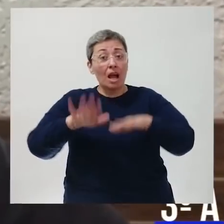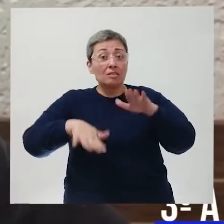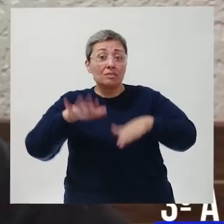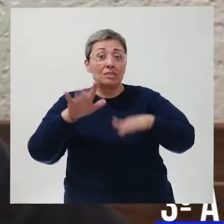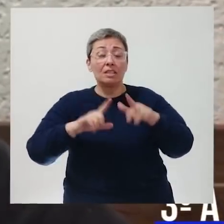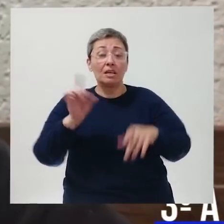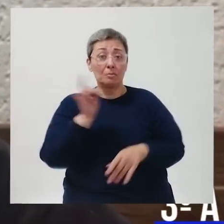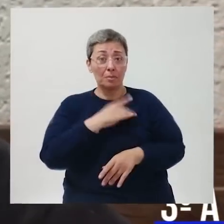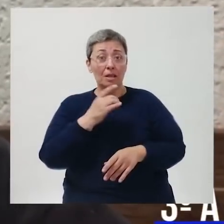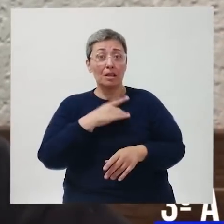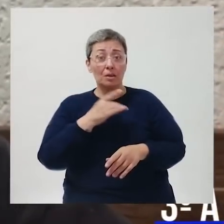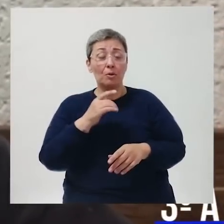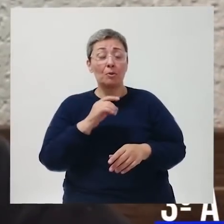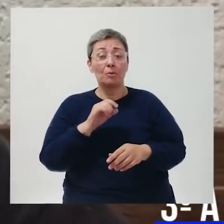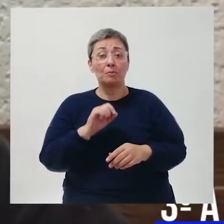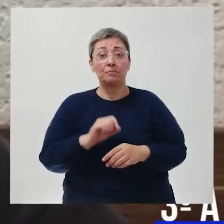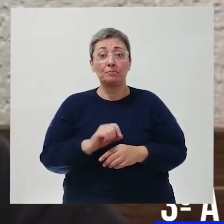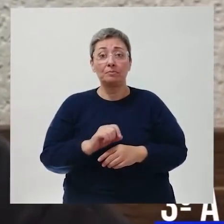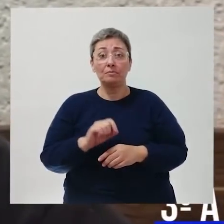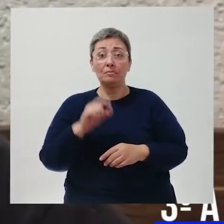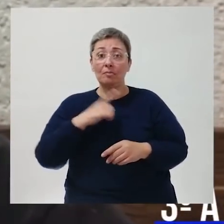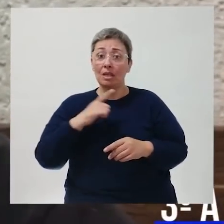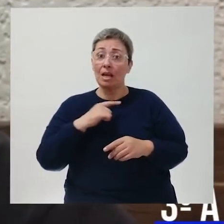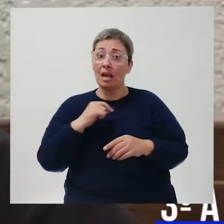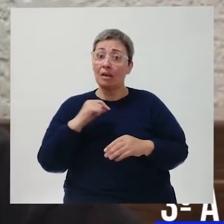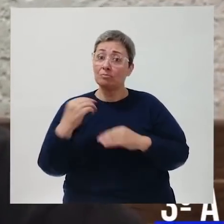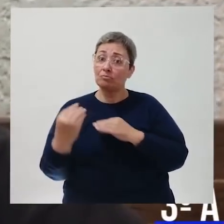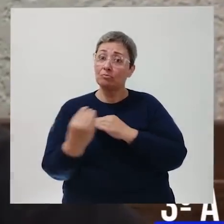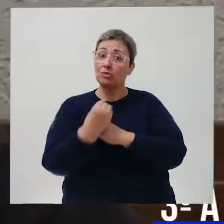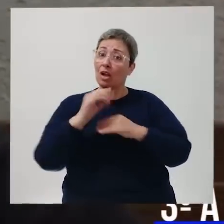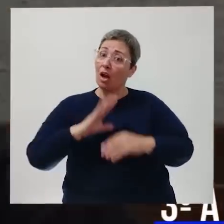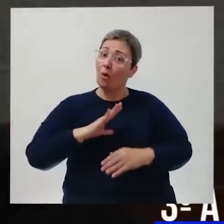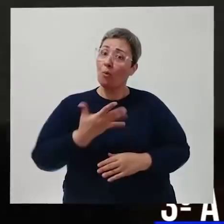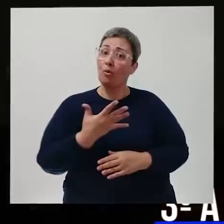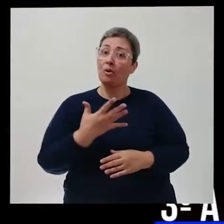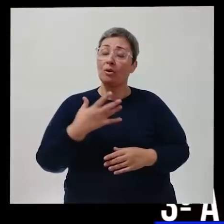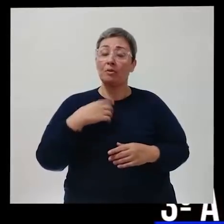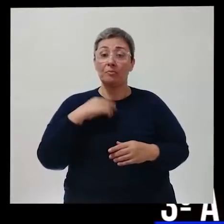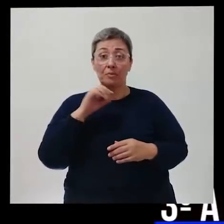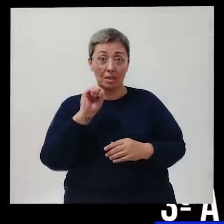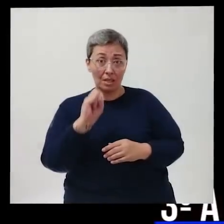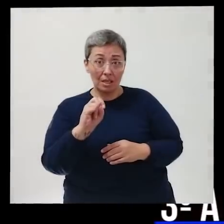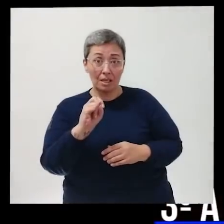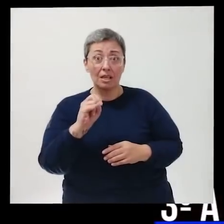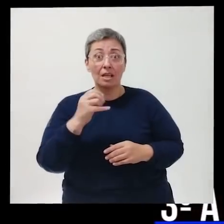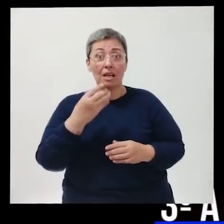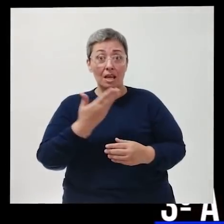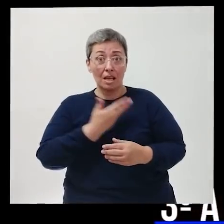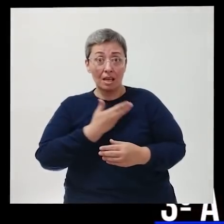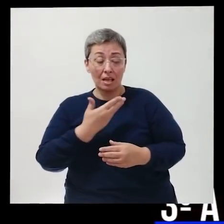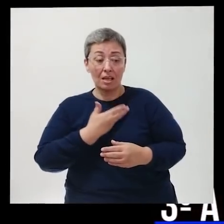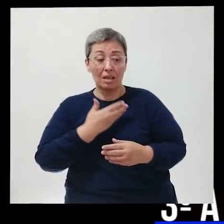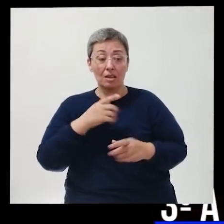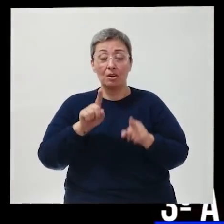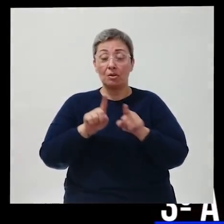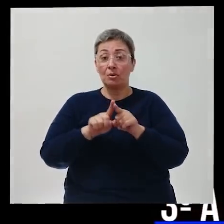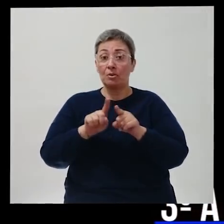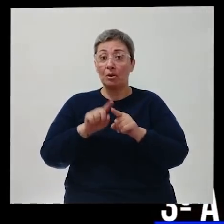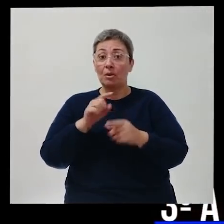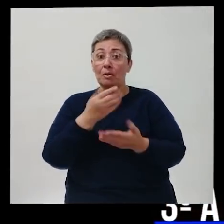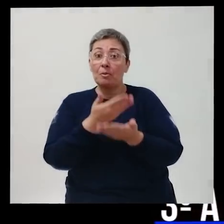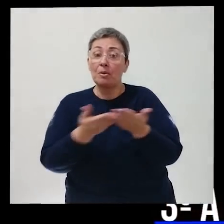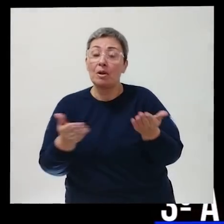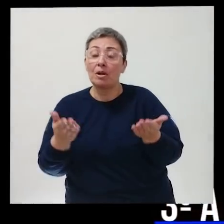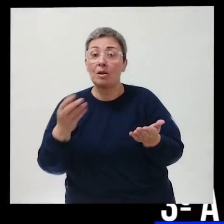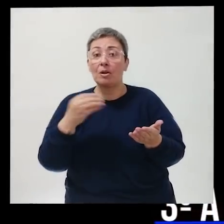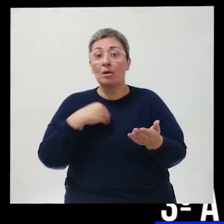vezes até o medo vem para nos encorajar. Se há medo de perder,